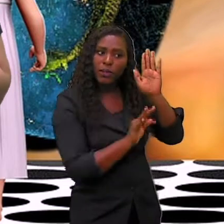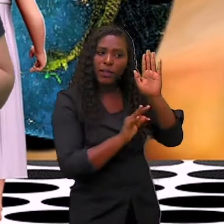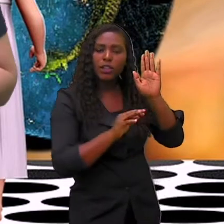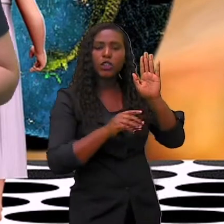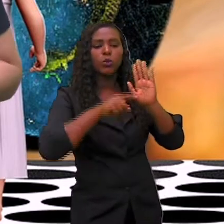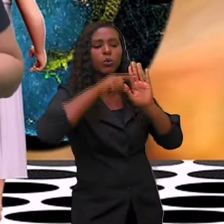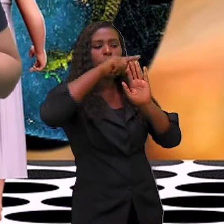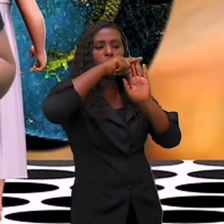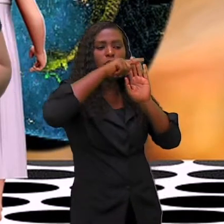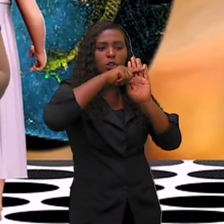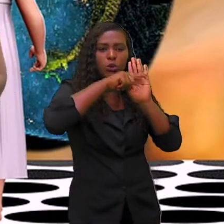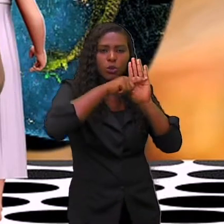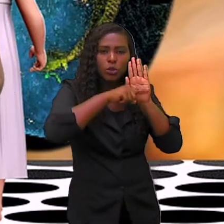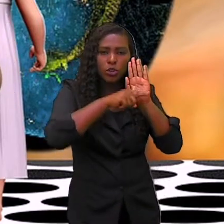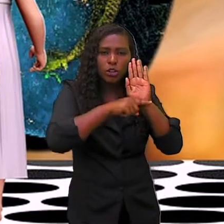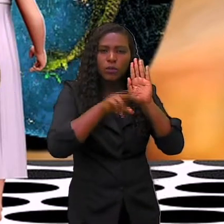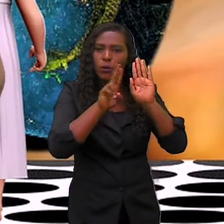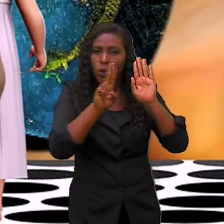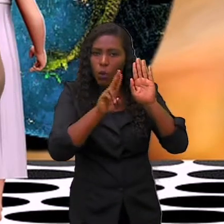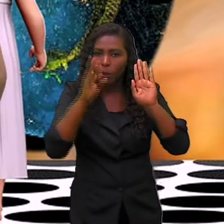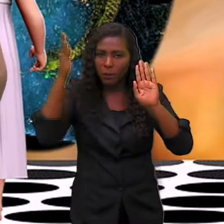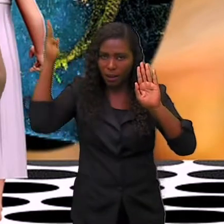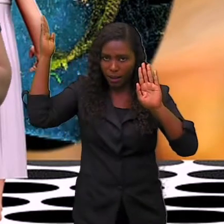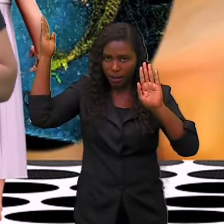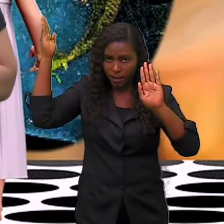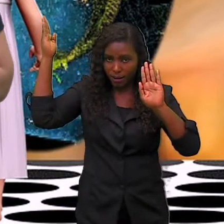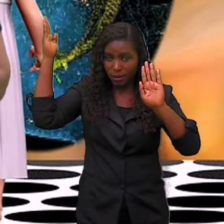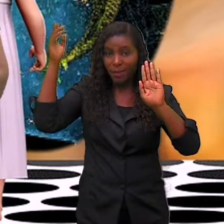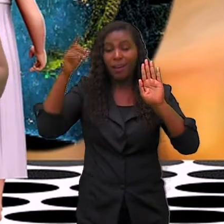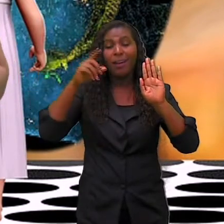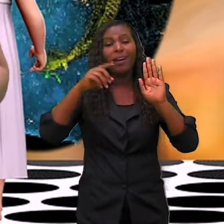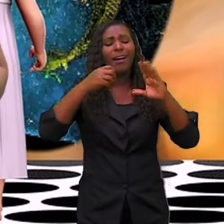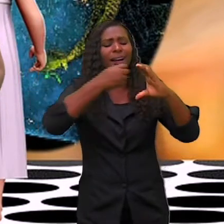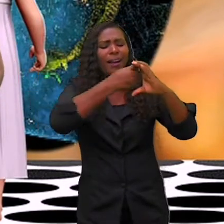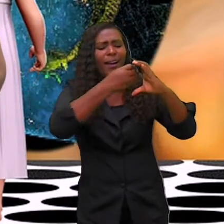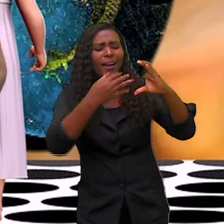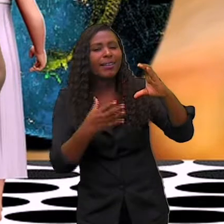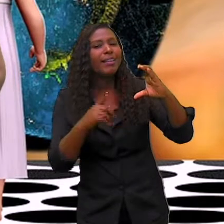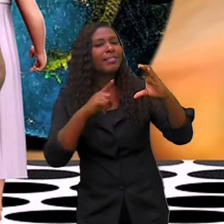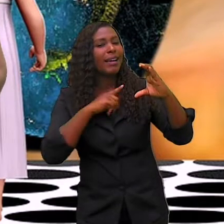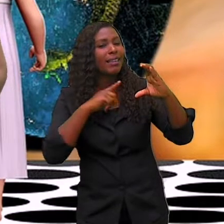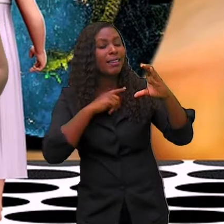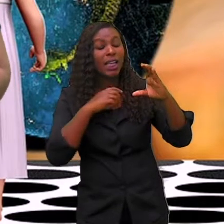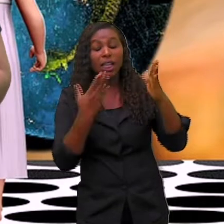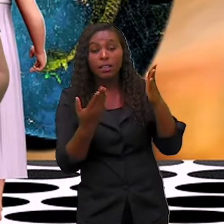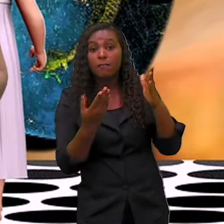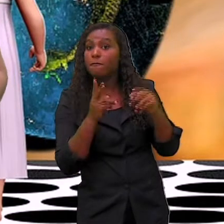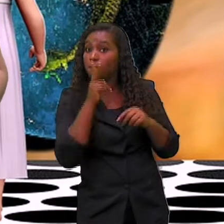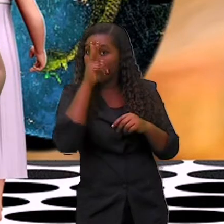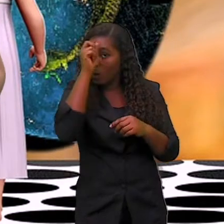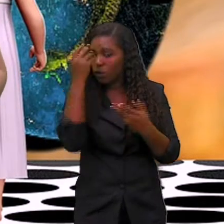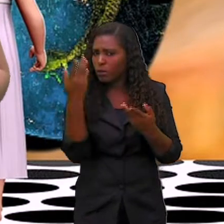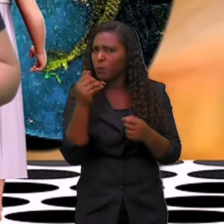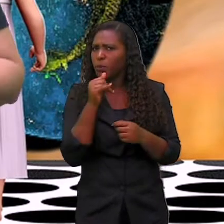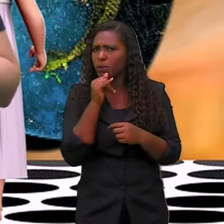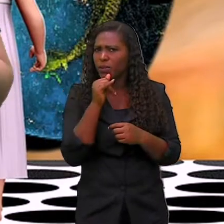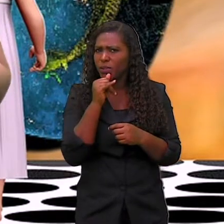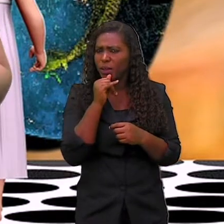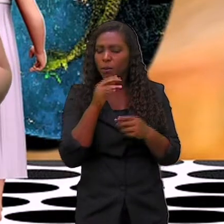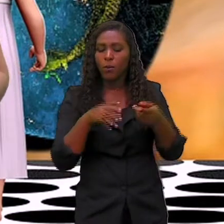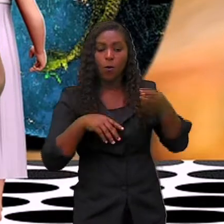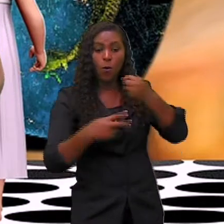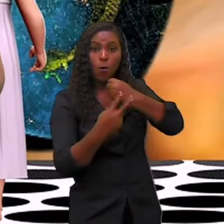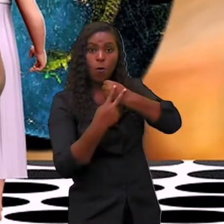características que são marcantes, como aí, por exemplo, o uso do verbo no imperativo, que indica o quê?